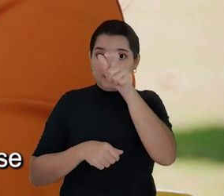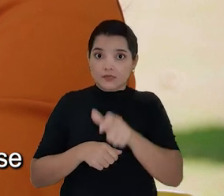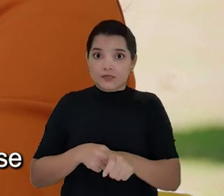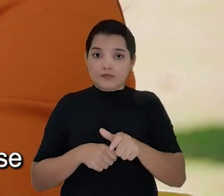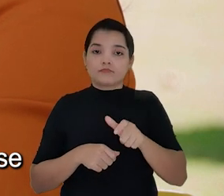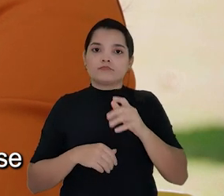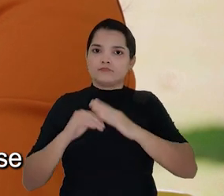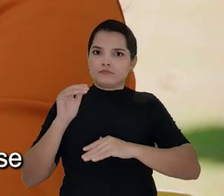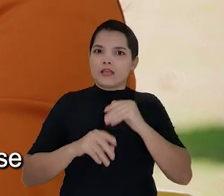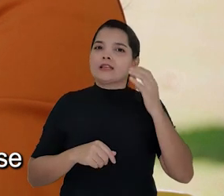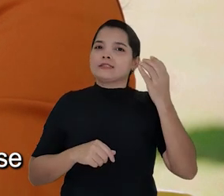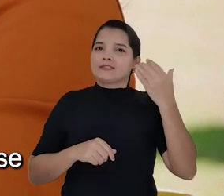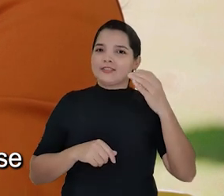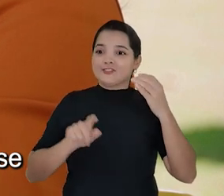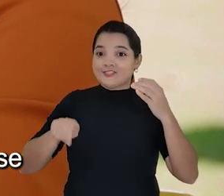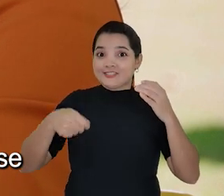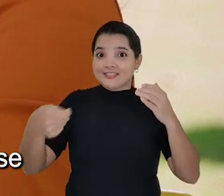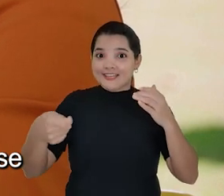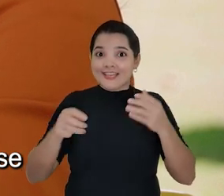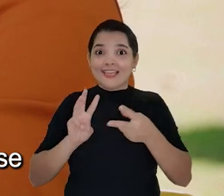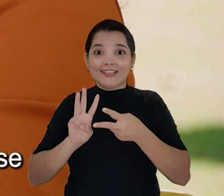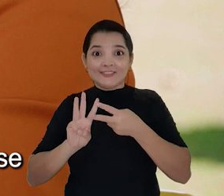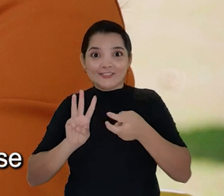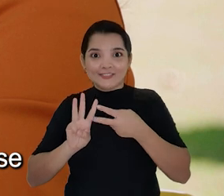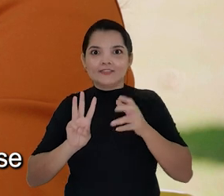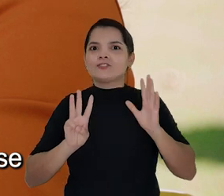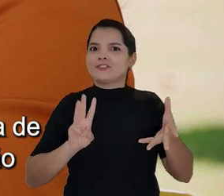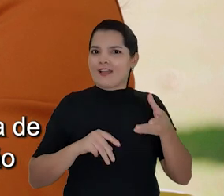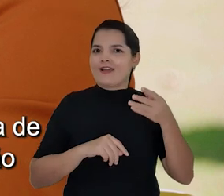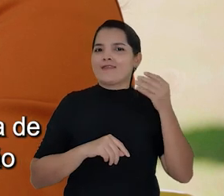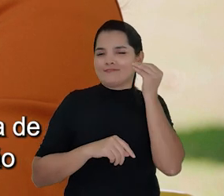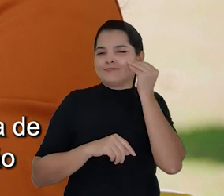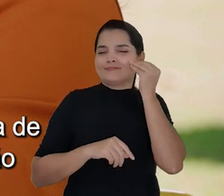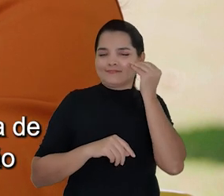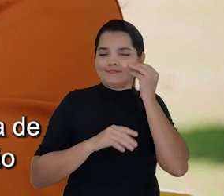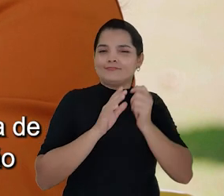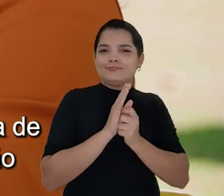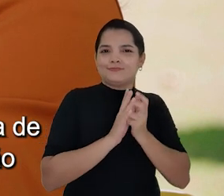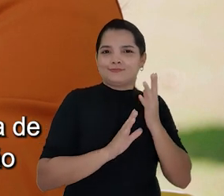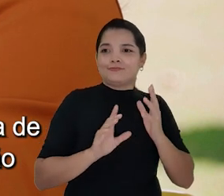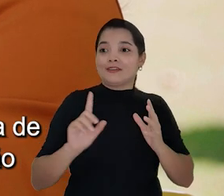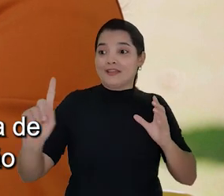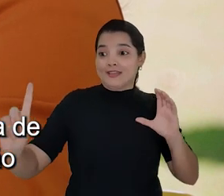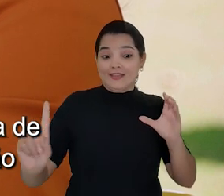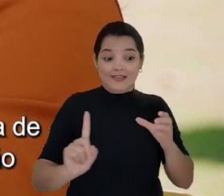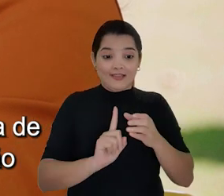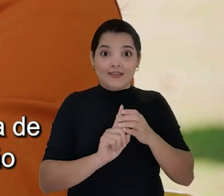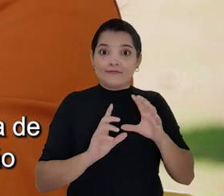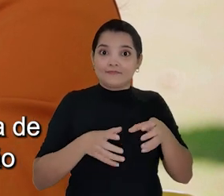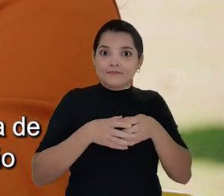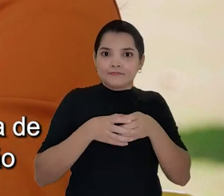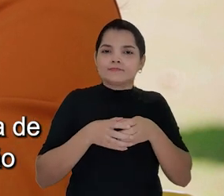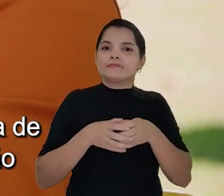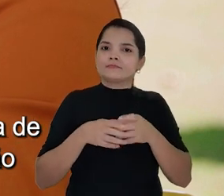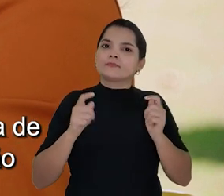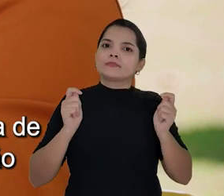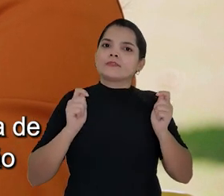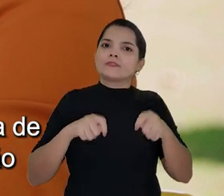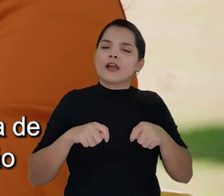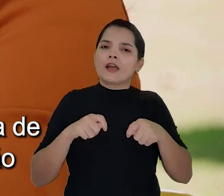indígena nãoé como a gente tem feito algumas experiências nesse momento a gente começa a fazer uma